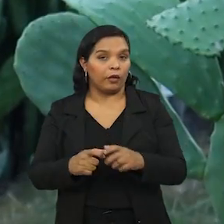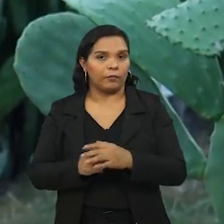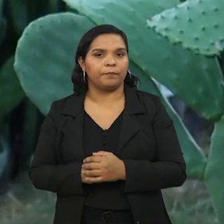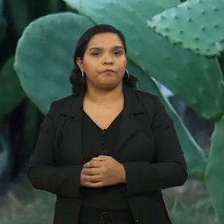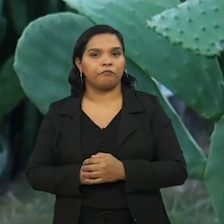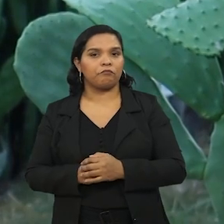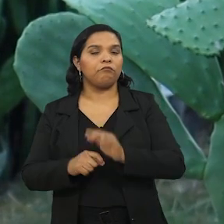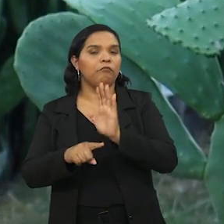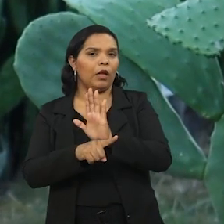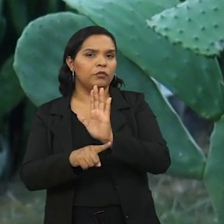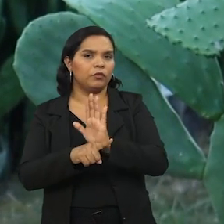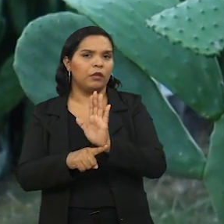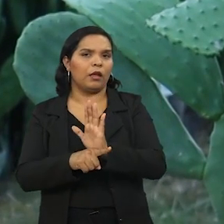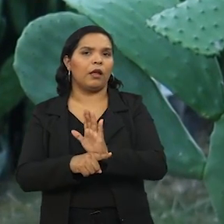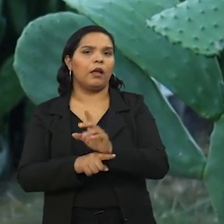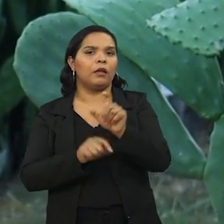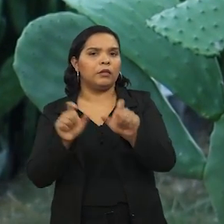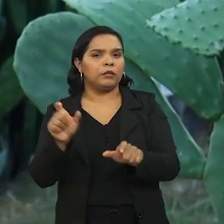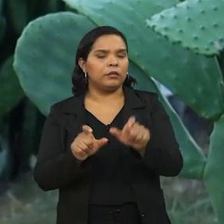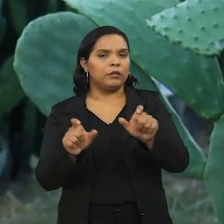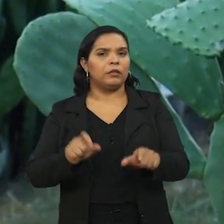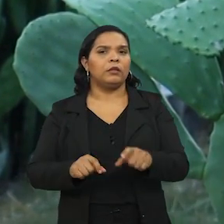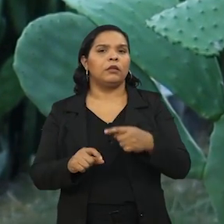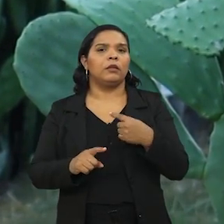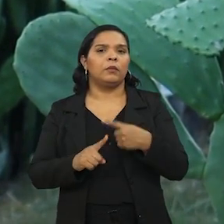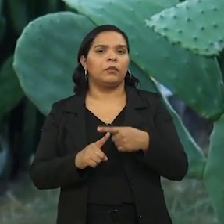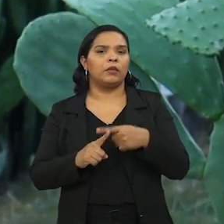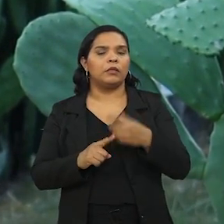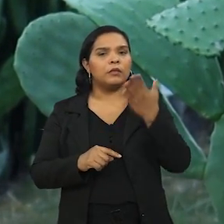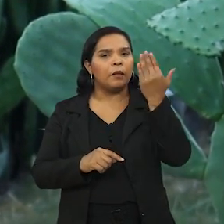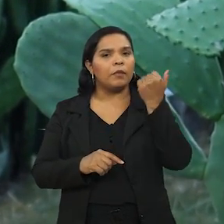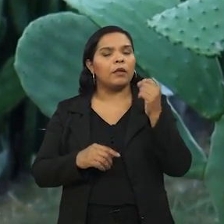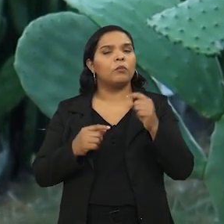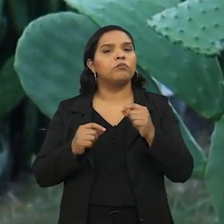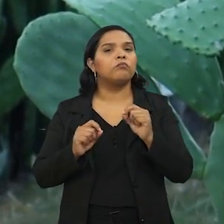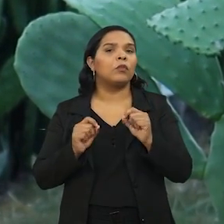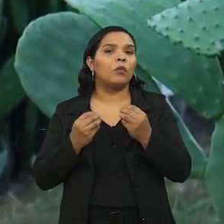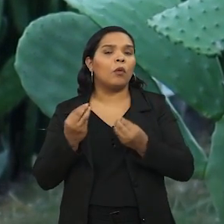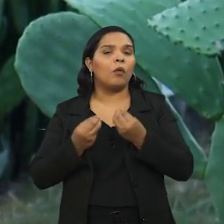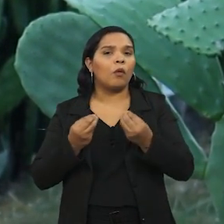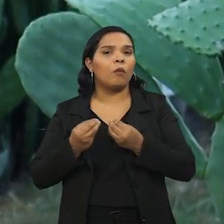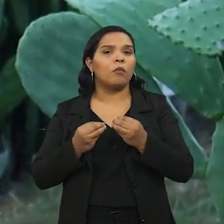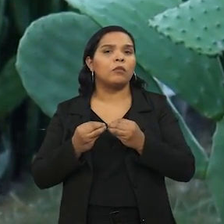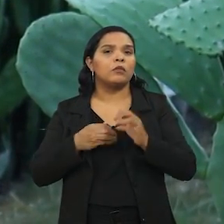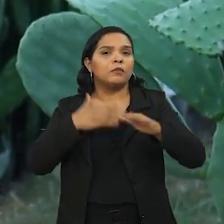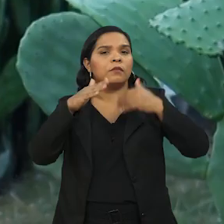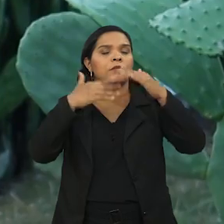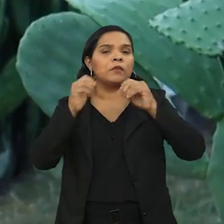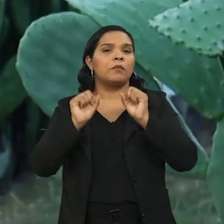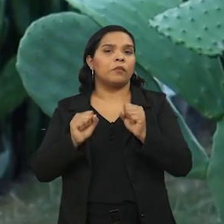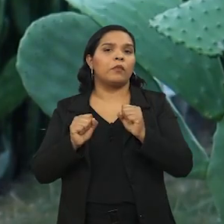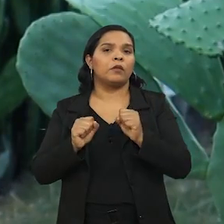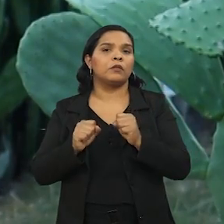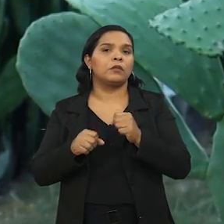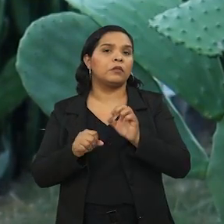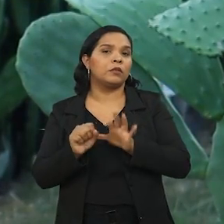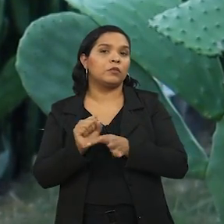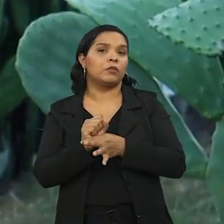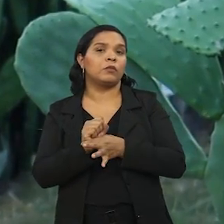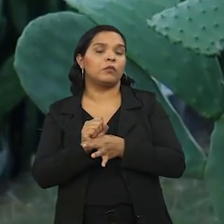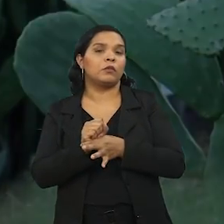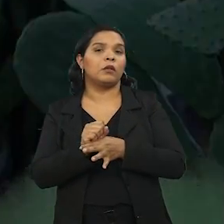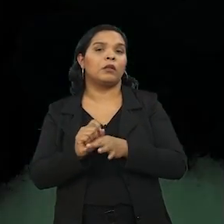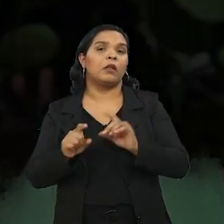ajudar muito o pequeno produtor, pois quantificando o teor de nutrientes exportado corretamente, ele pode repor esse nutriente para o